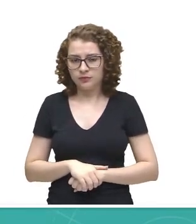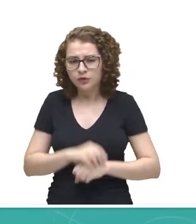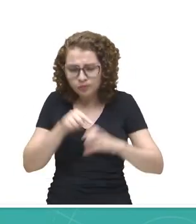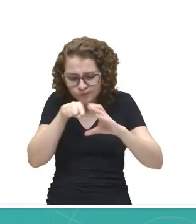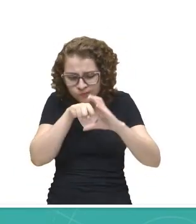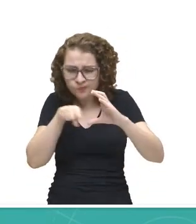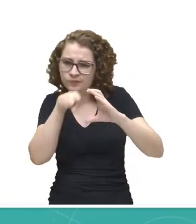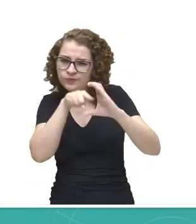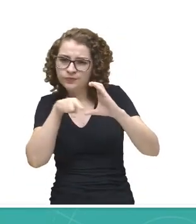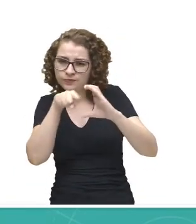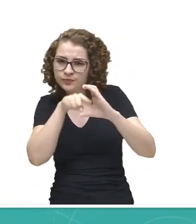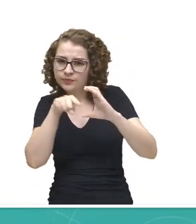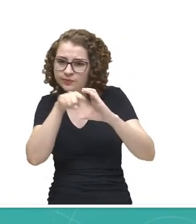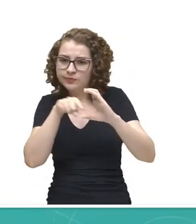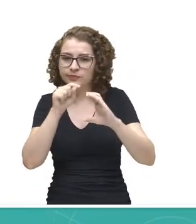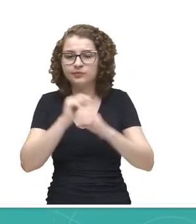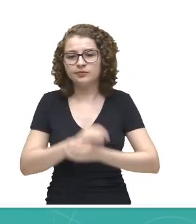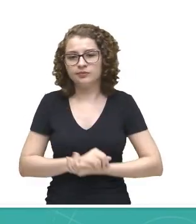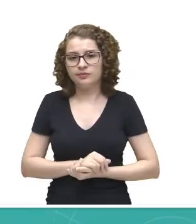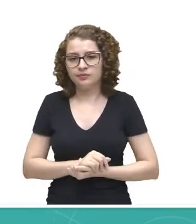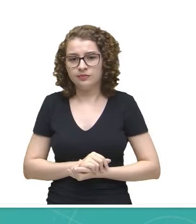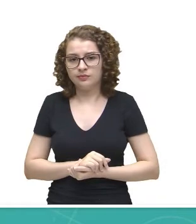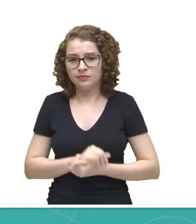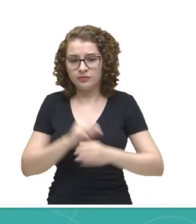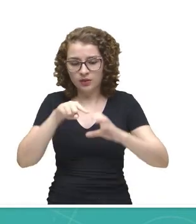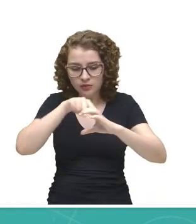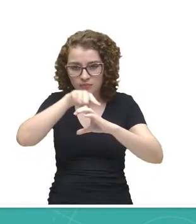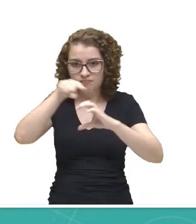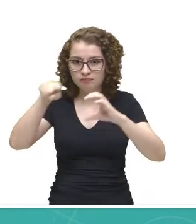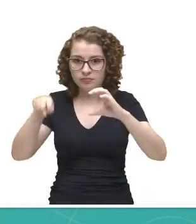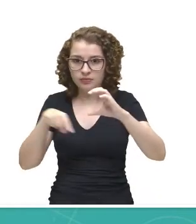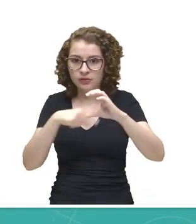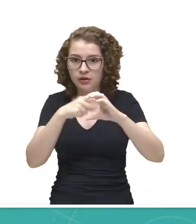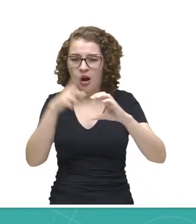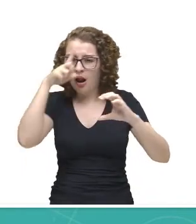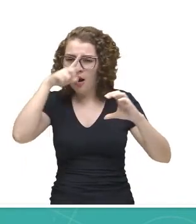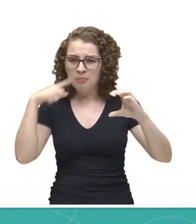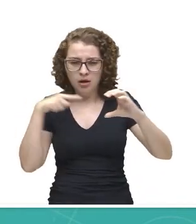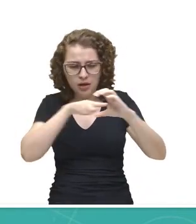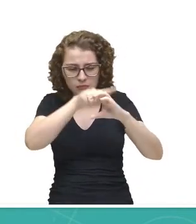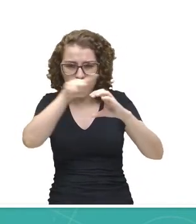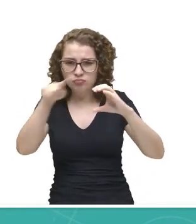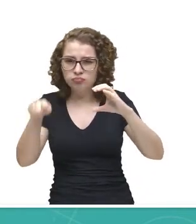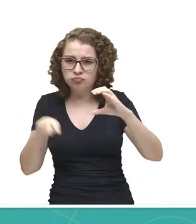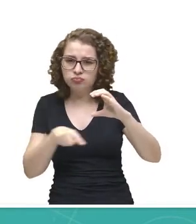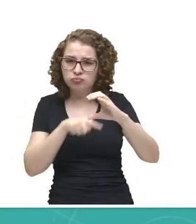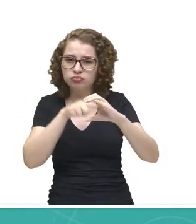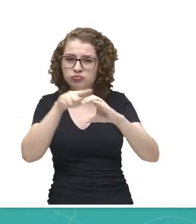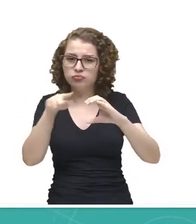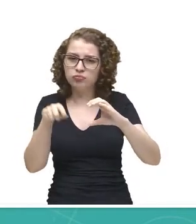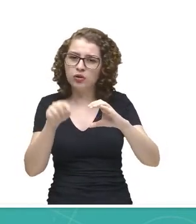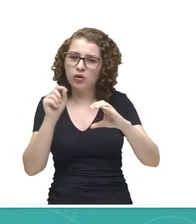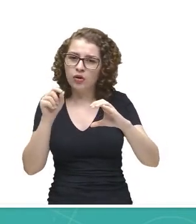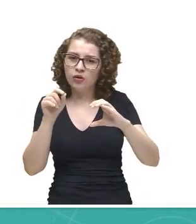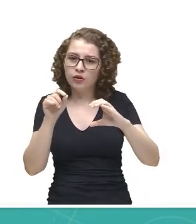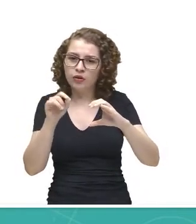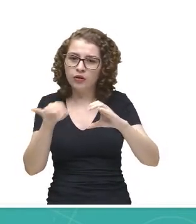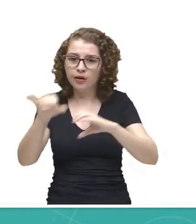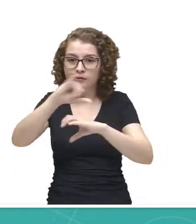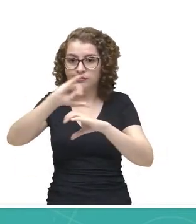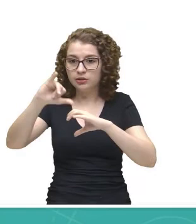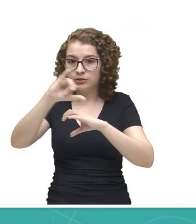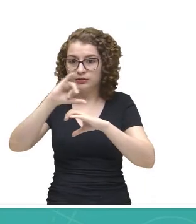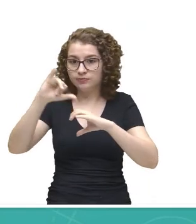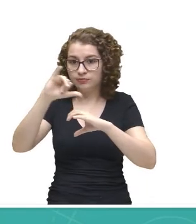da célula e essa região aqui em amarelo é justamente essa reserva de